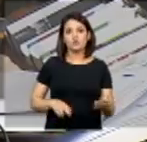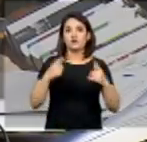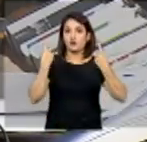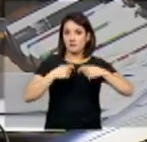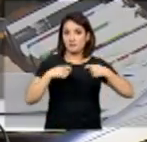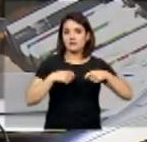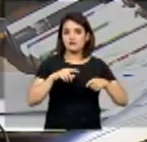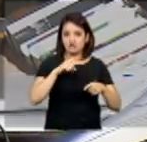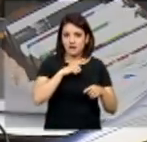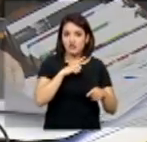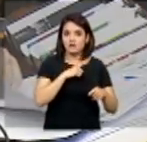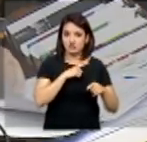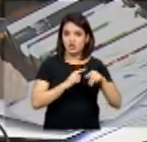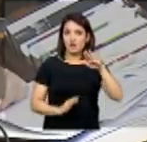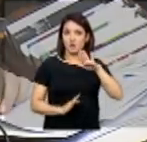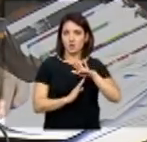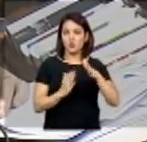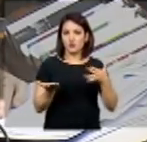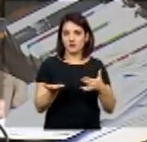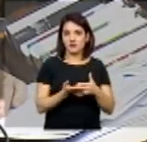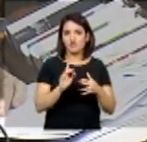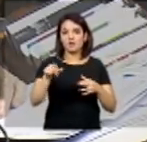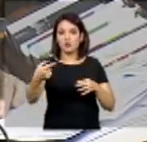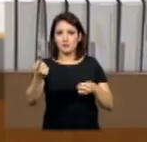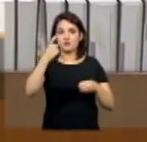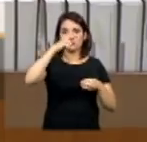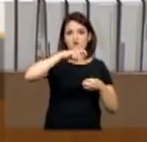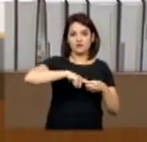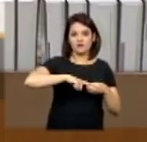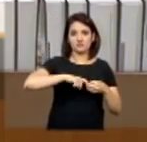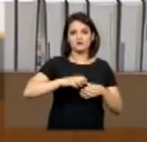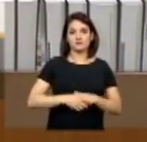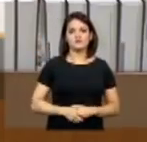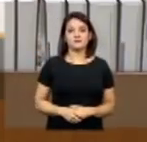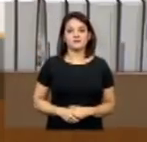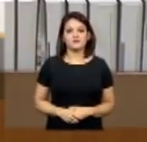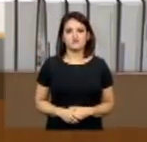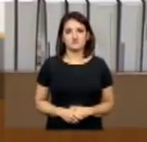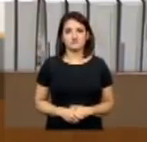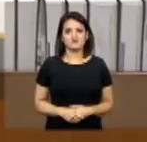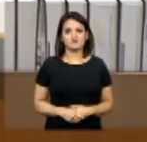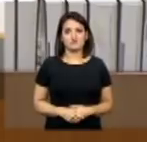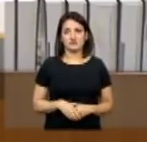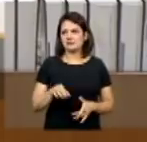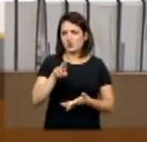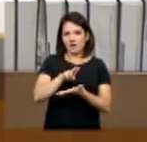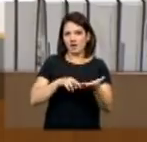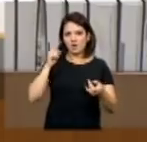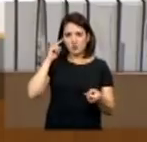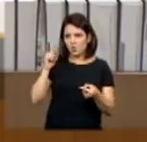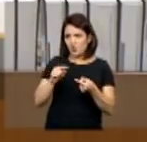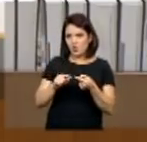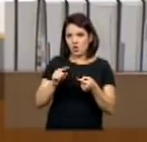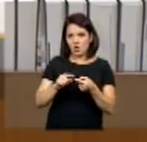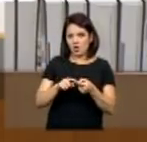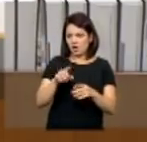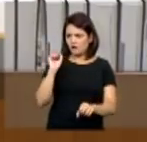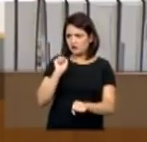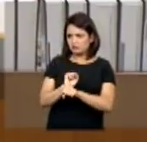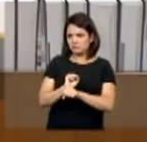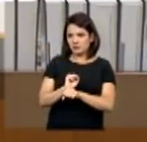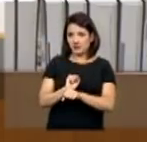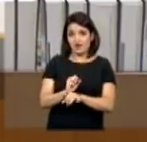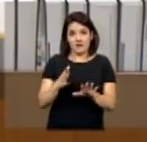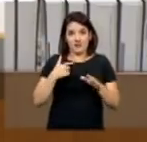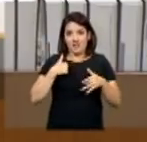devemos fazer um breve intervalo para retomarmos inestimável é residente disse o relator concorda e se interrompe quem sou eu